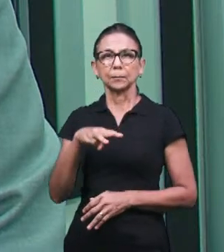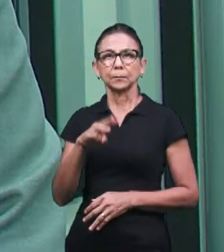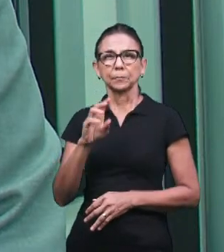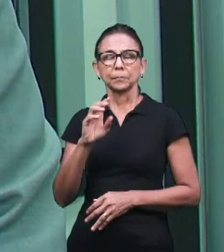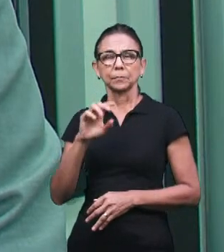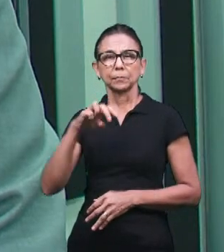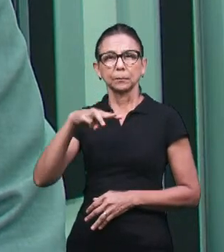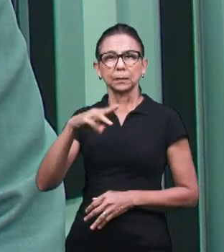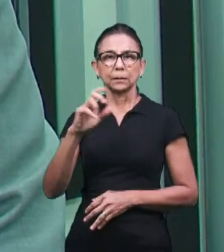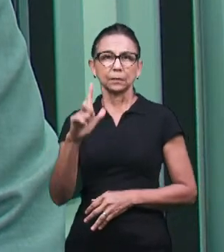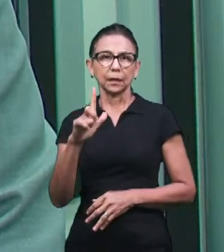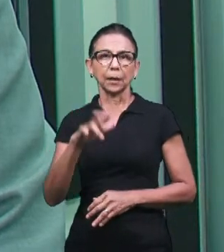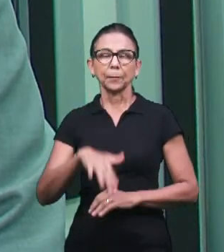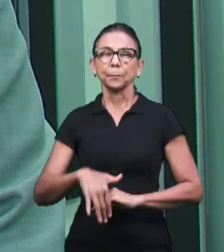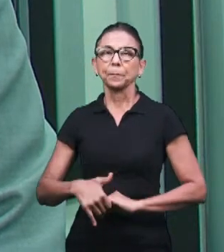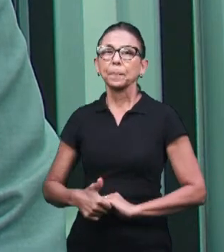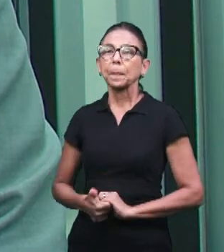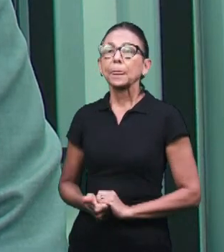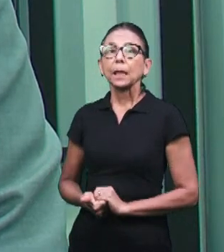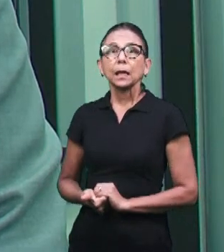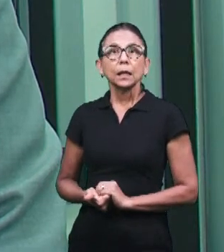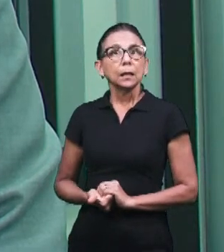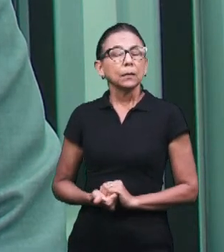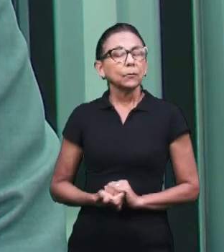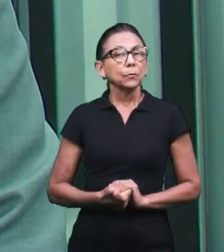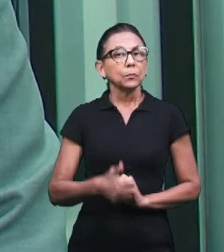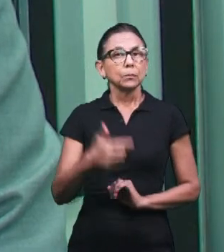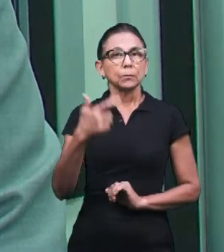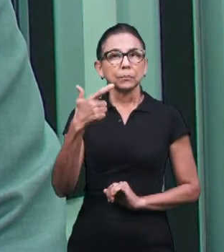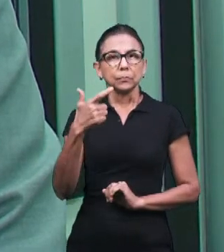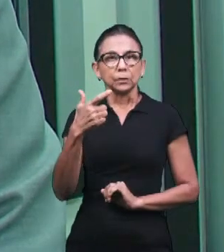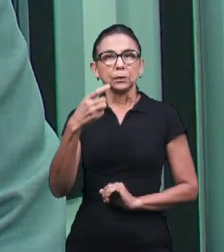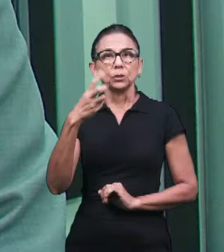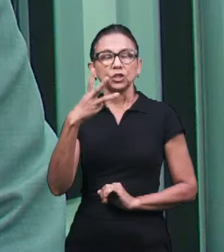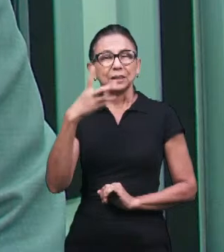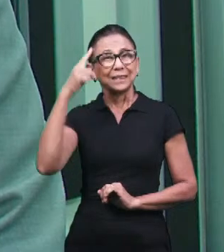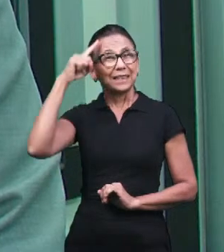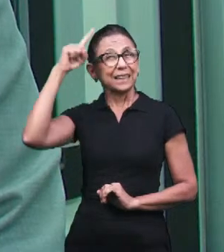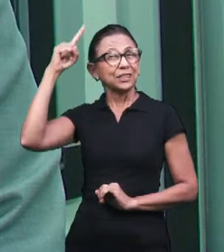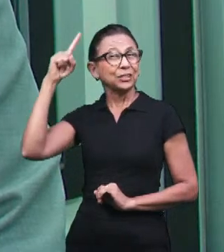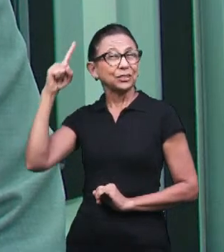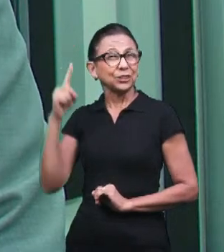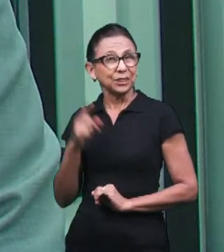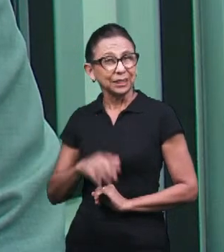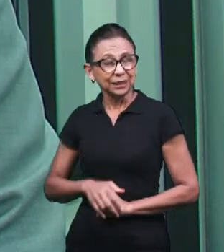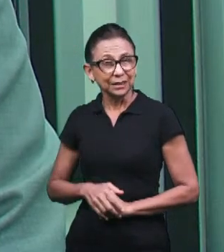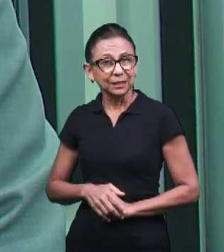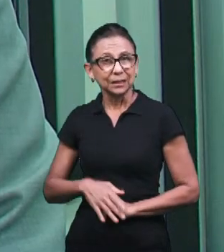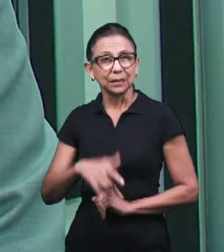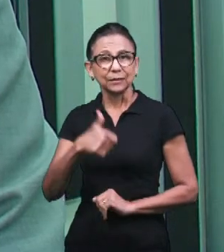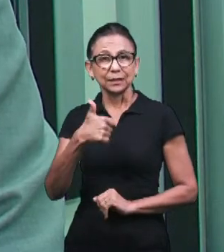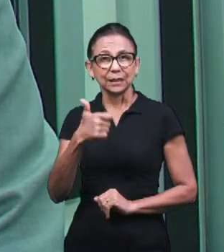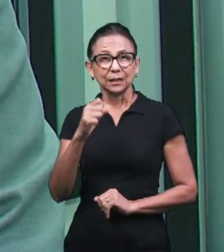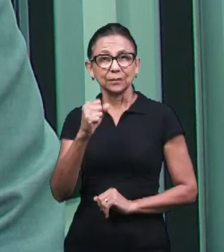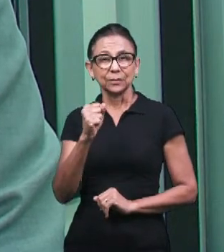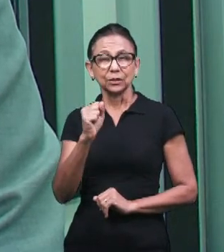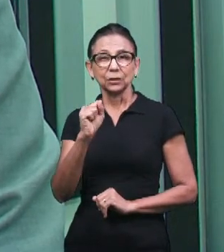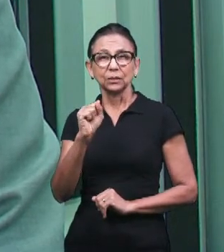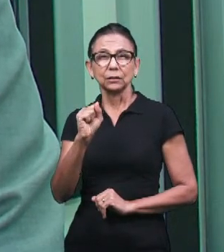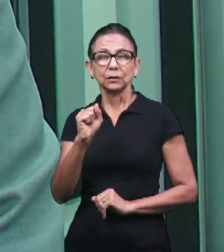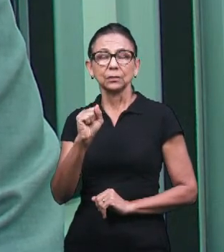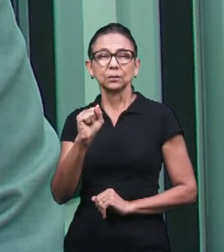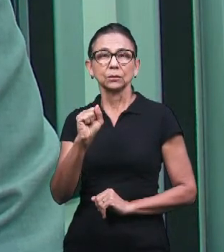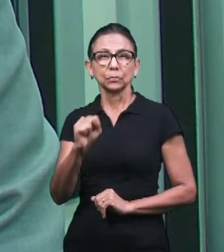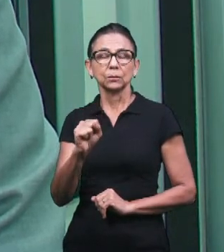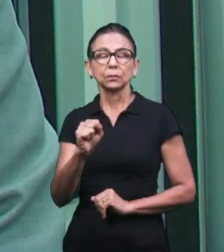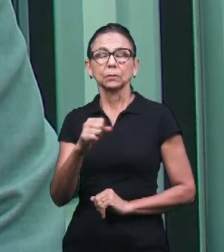realização. Foram 23 dias onde se deram 128 reuniões presenciais